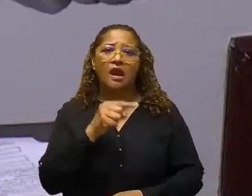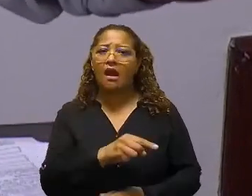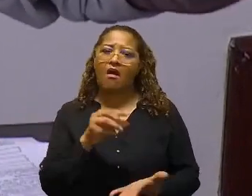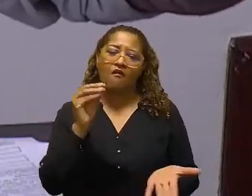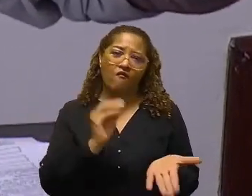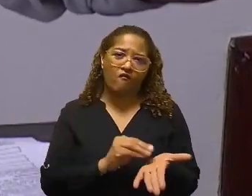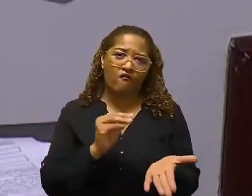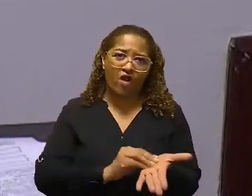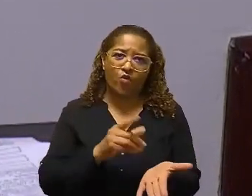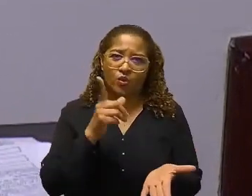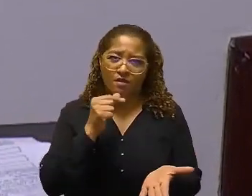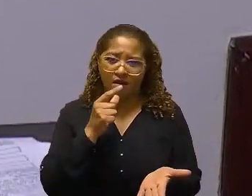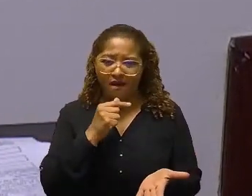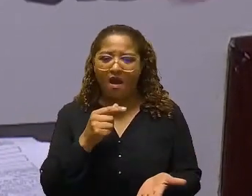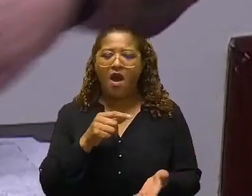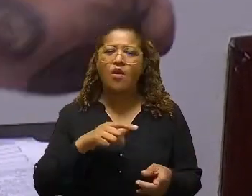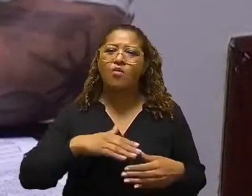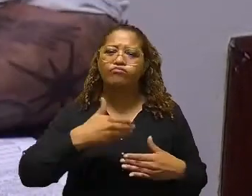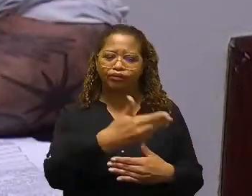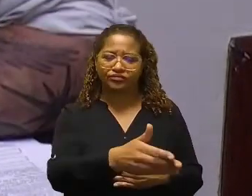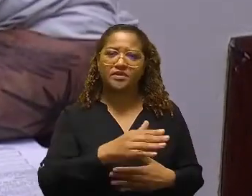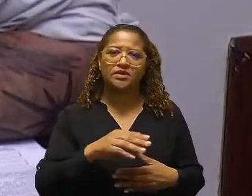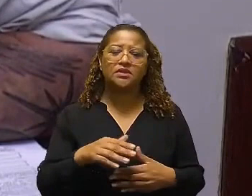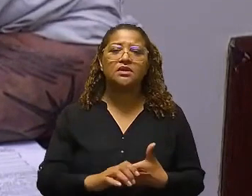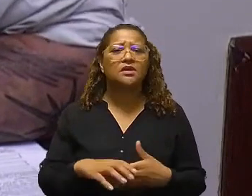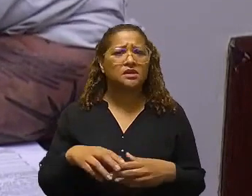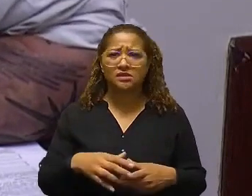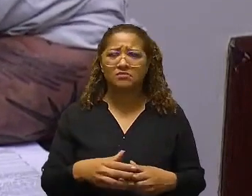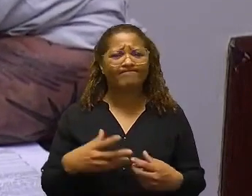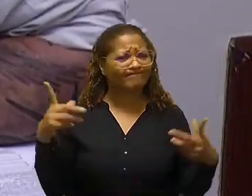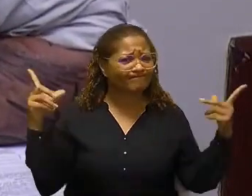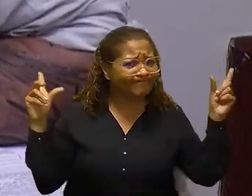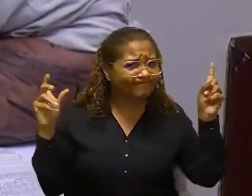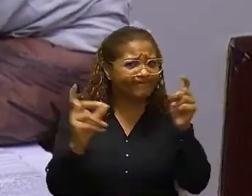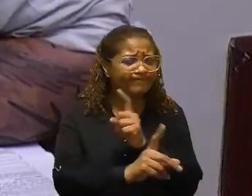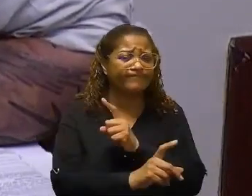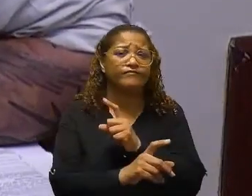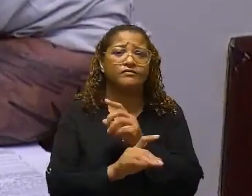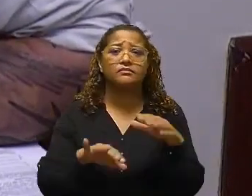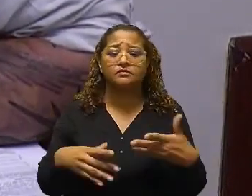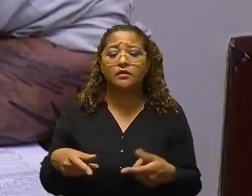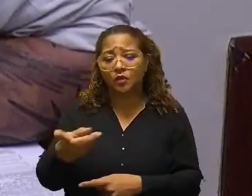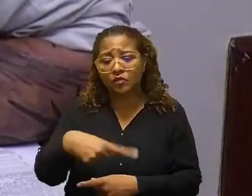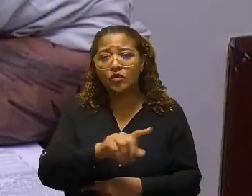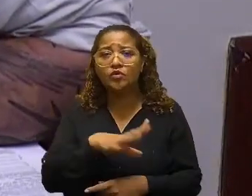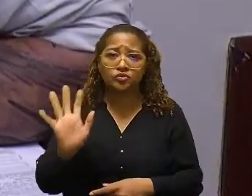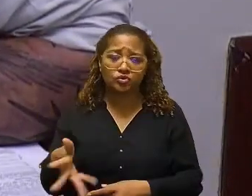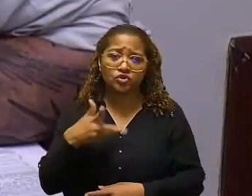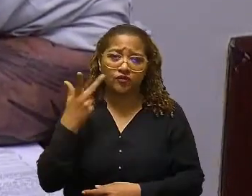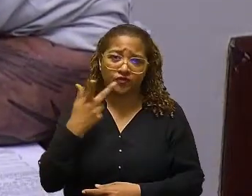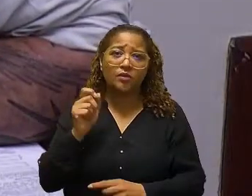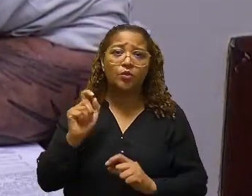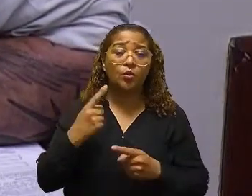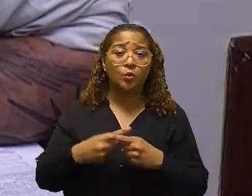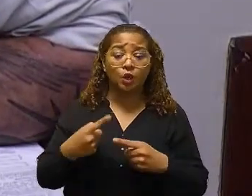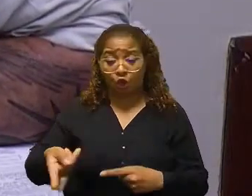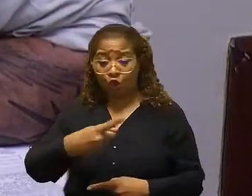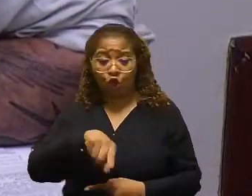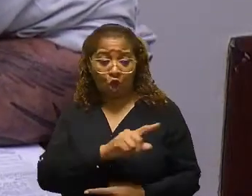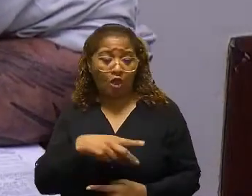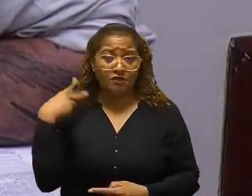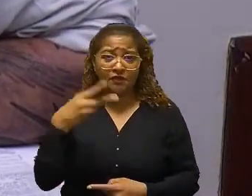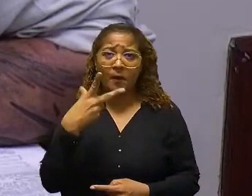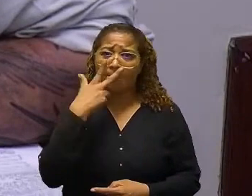lá na linha São Vedelino, para frente. Está um saco aquilo ali. E como vocês falaram, nós vereadores estamos fazendo papel de